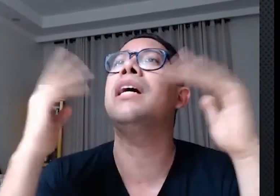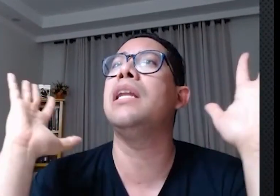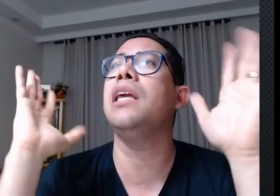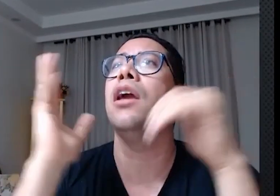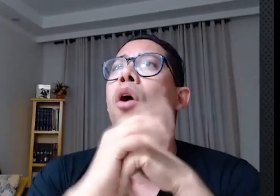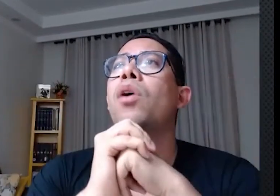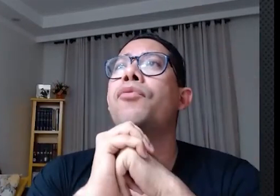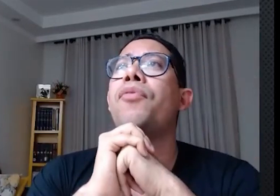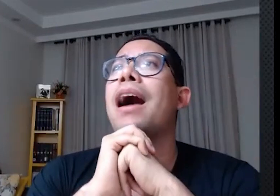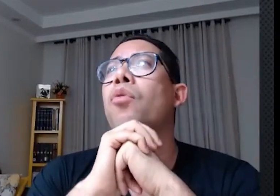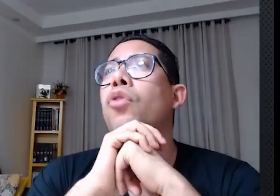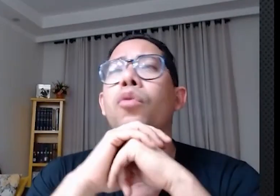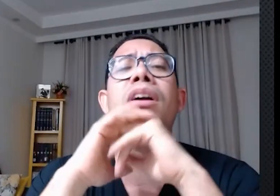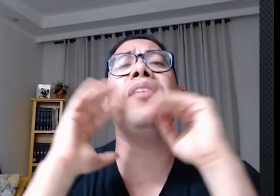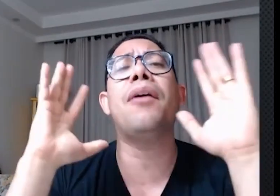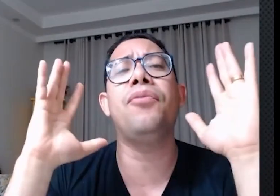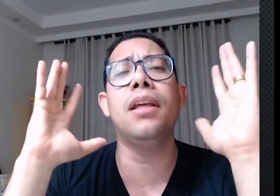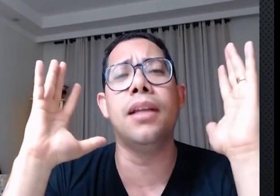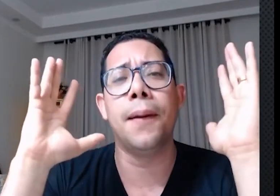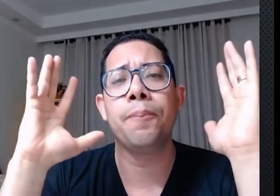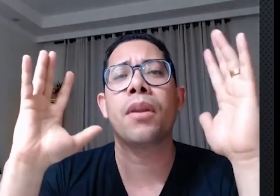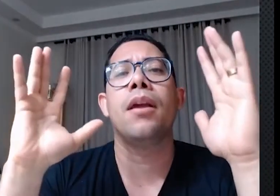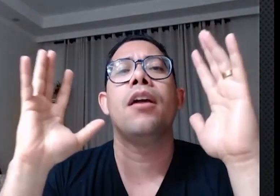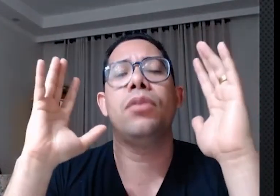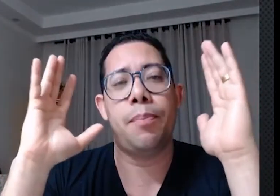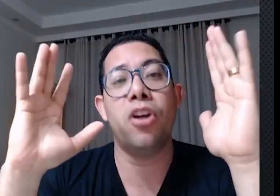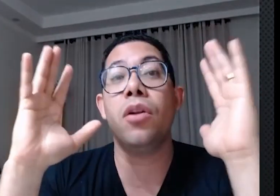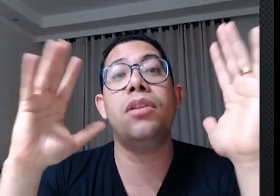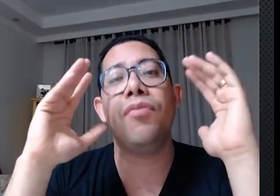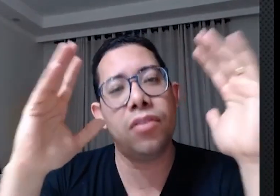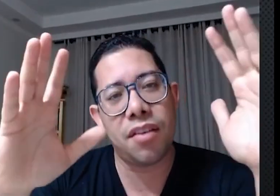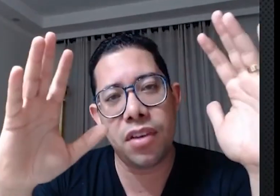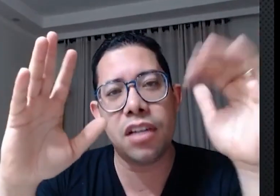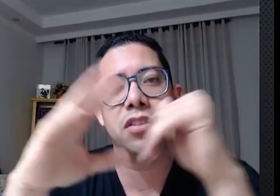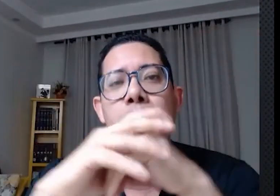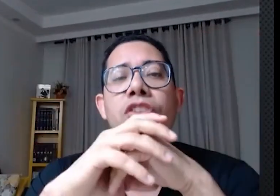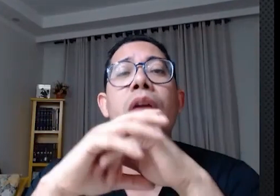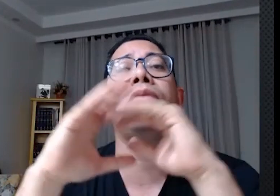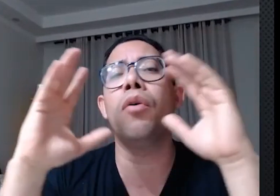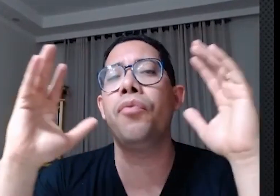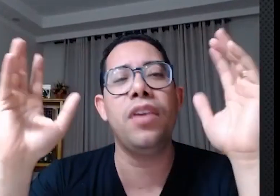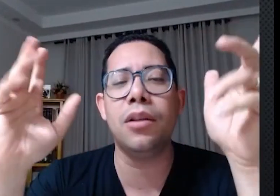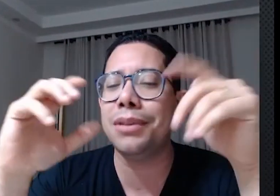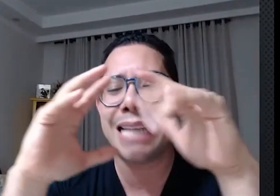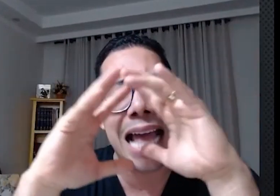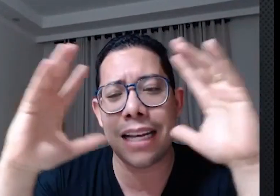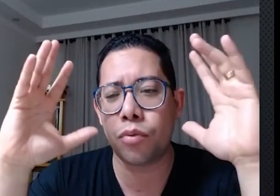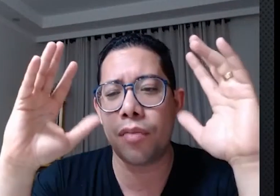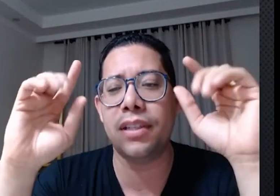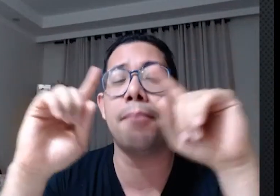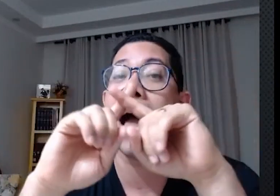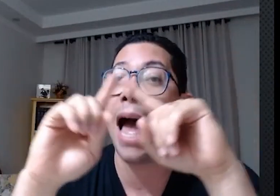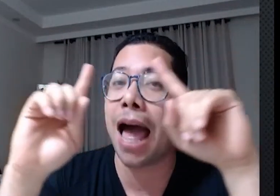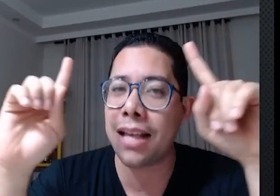eu nunca li, ou ele for falar algo que eu nunca vi na vida, você pode não ter visto na vida, você pode não ter ouvido nada